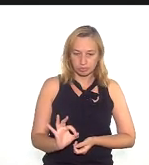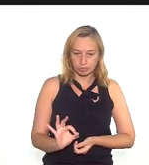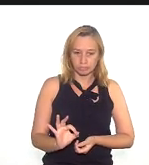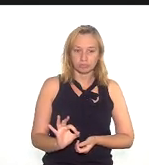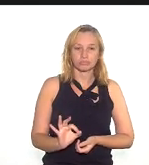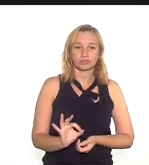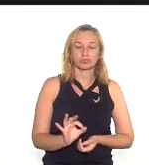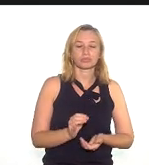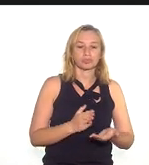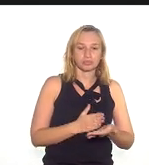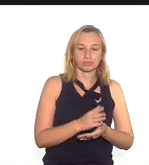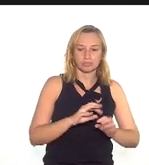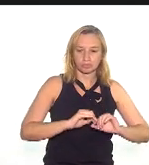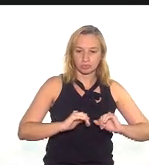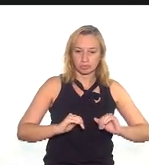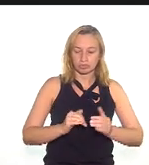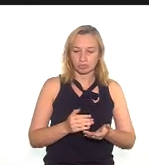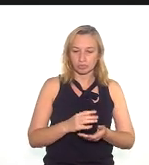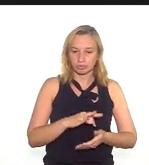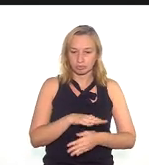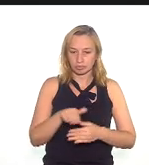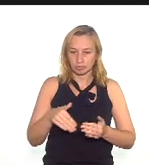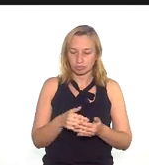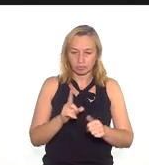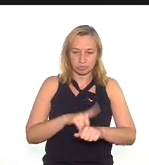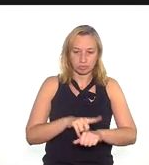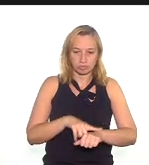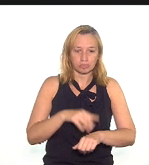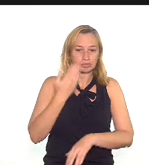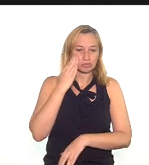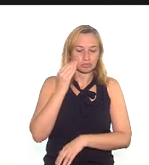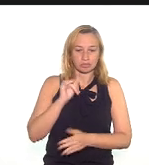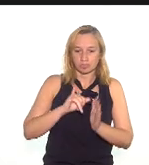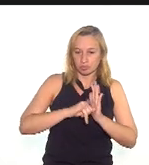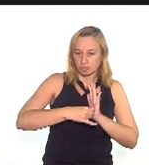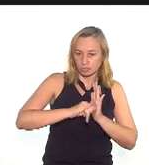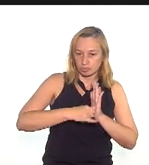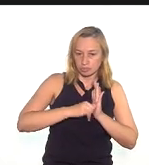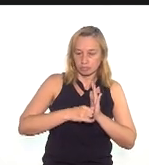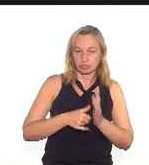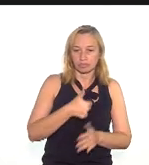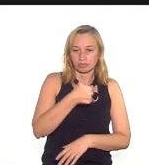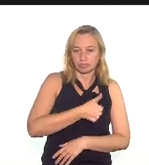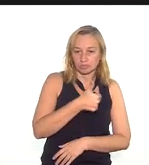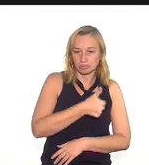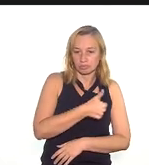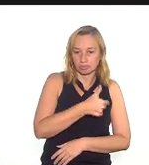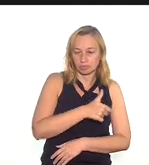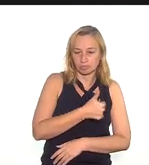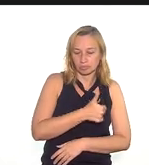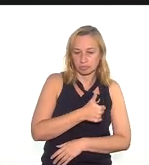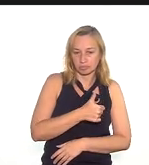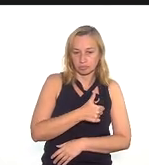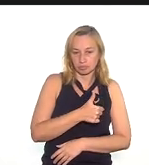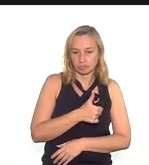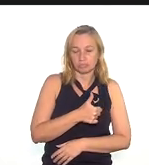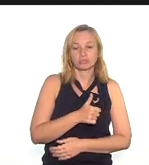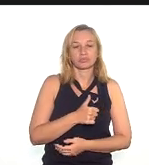partilha, entendeu que os editais, a partir da 11ª rodada de